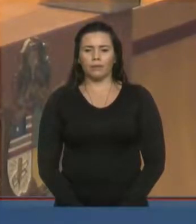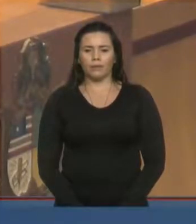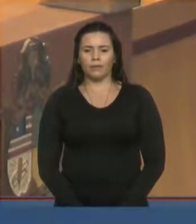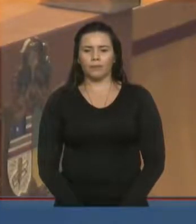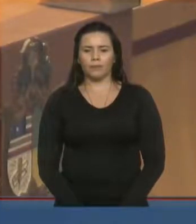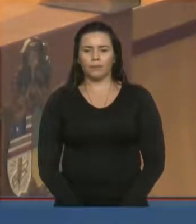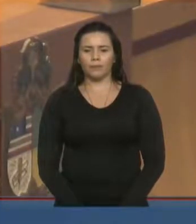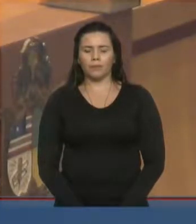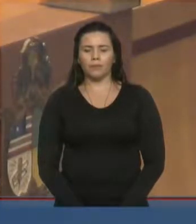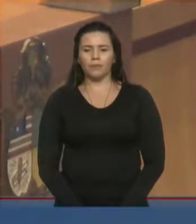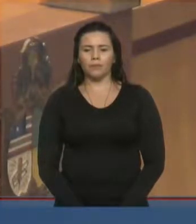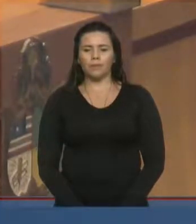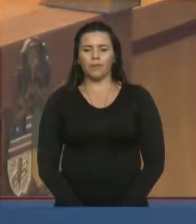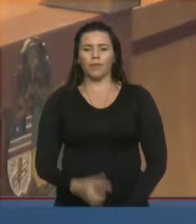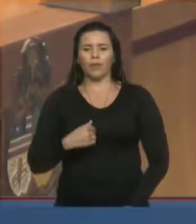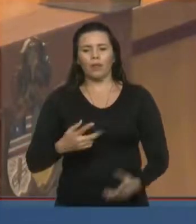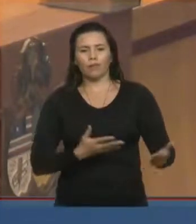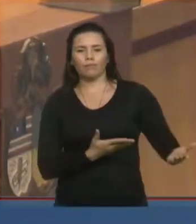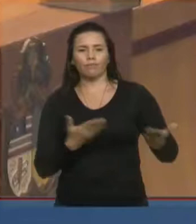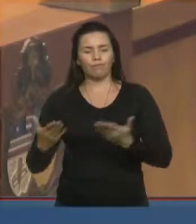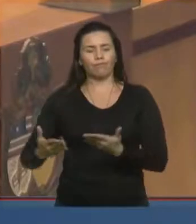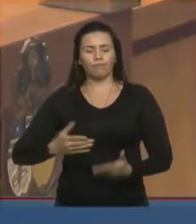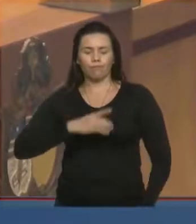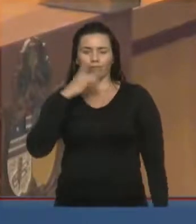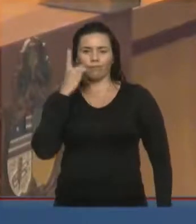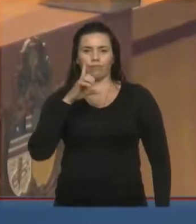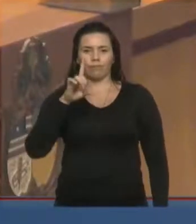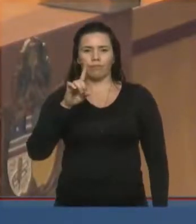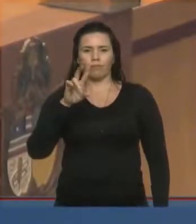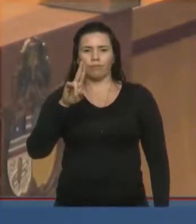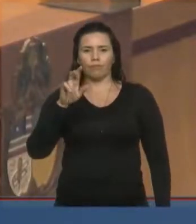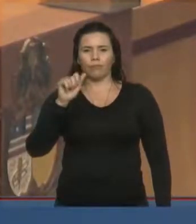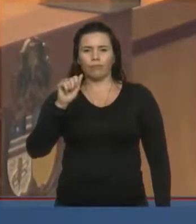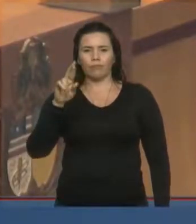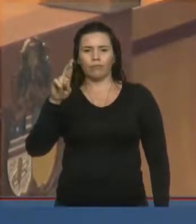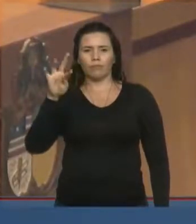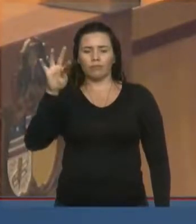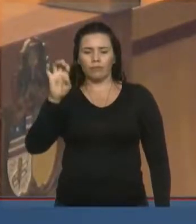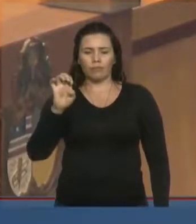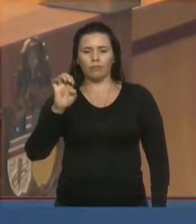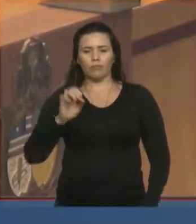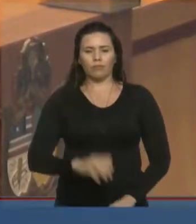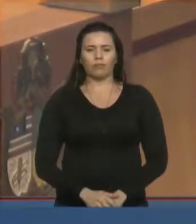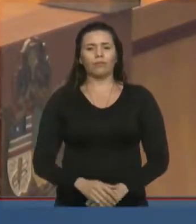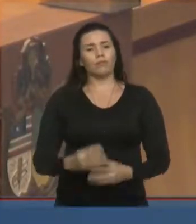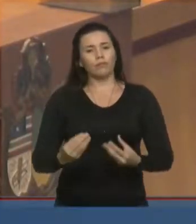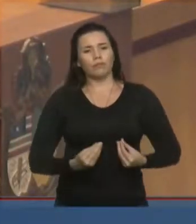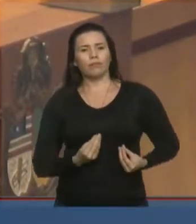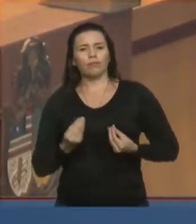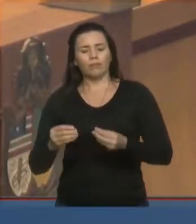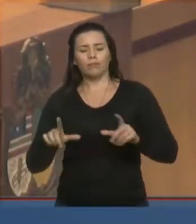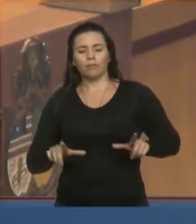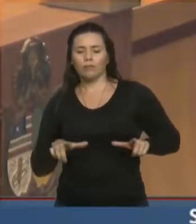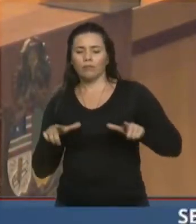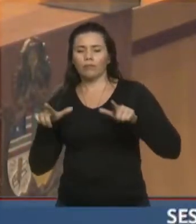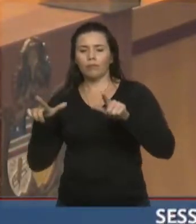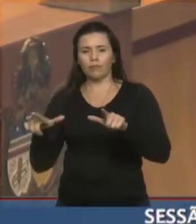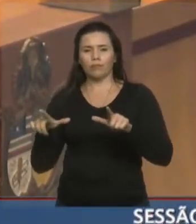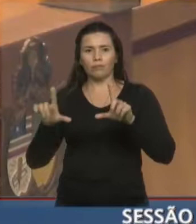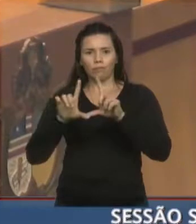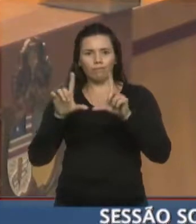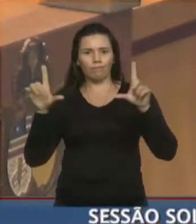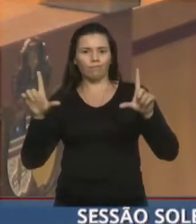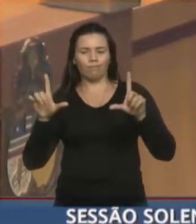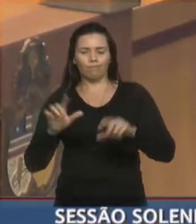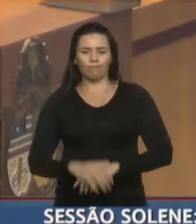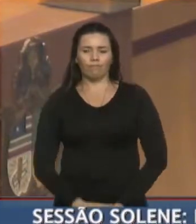Convido o senhor deputado Duarte Júnior para fazer a entrega da placa em homenagem aos 15 anos do Centro de